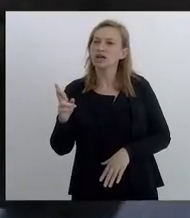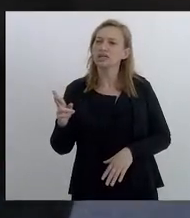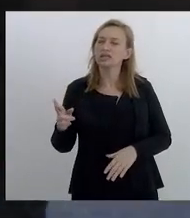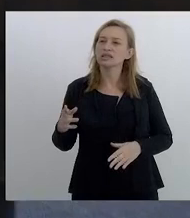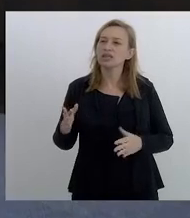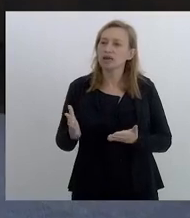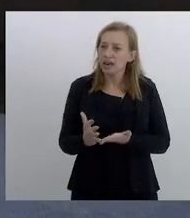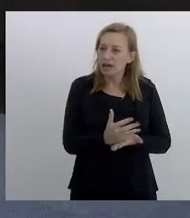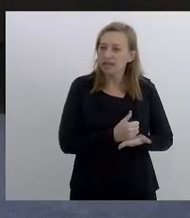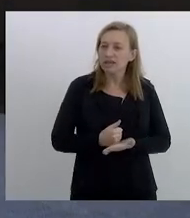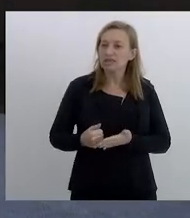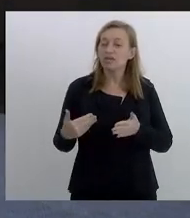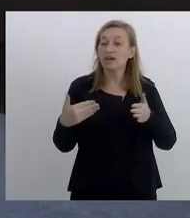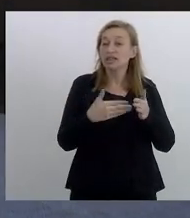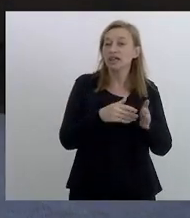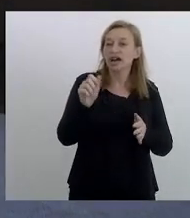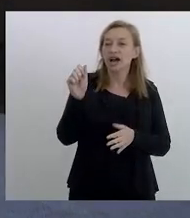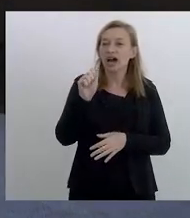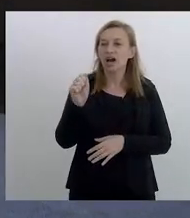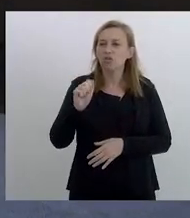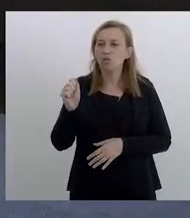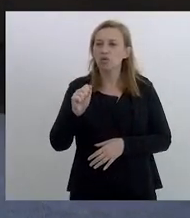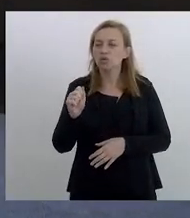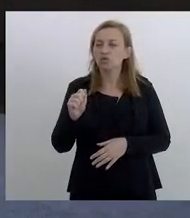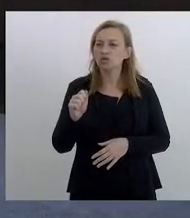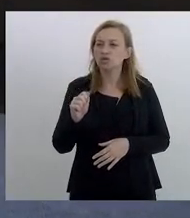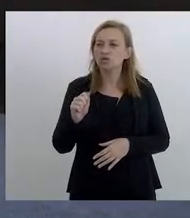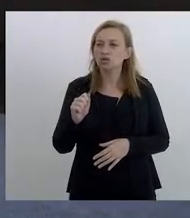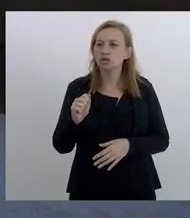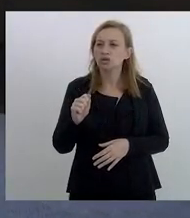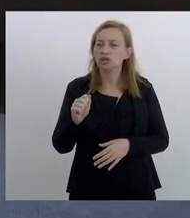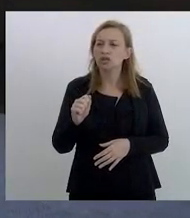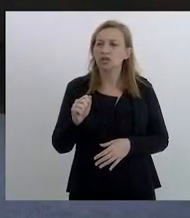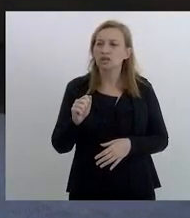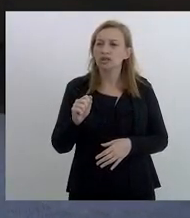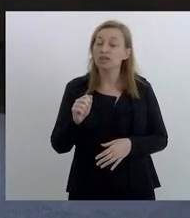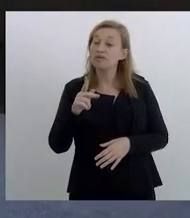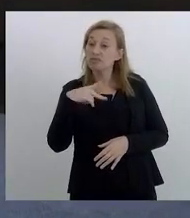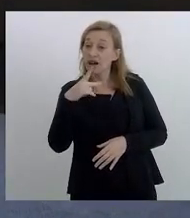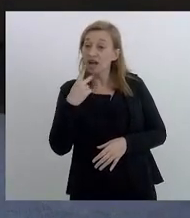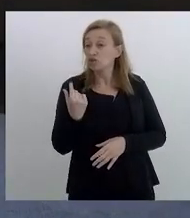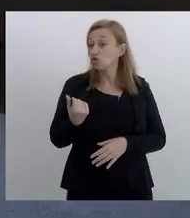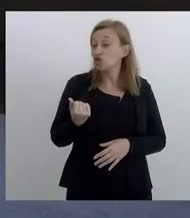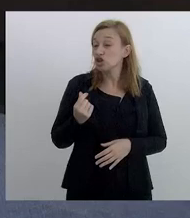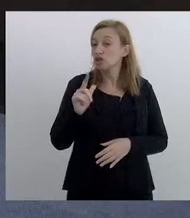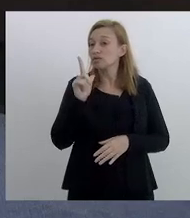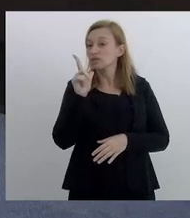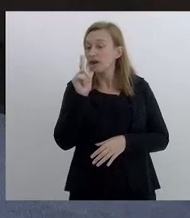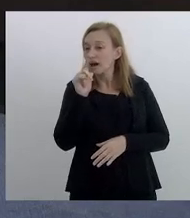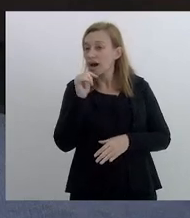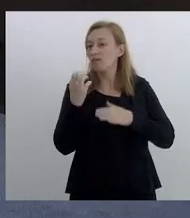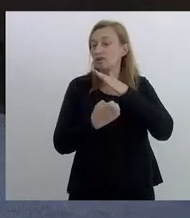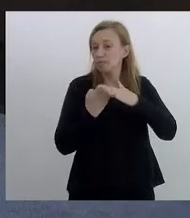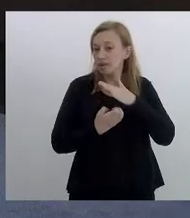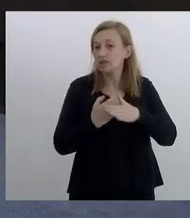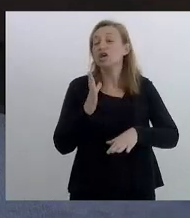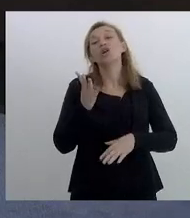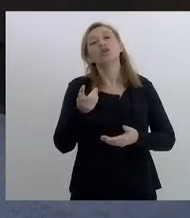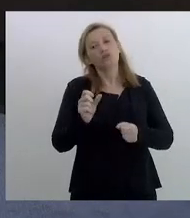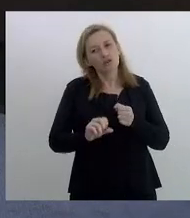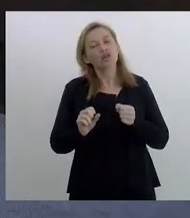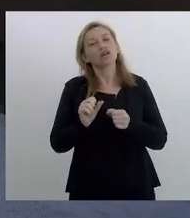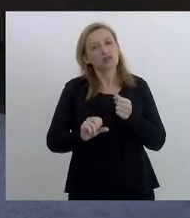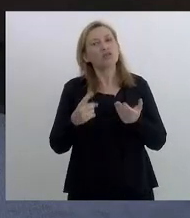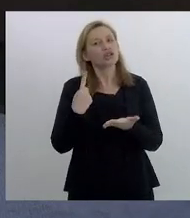agosto sem levar em consideração a SEDAI. Sem levar em consideração a SEDAI. Eu faço esse acordo com Vossa